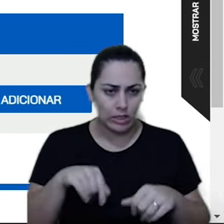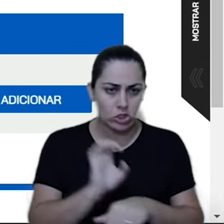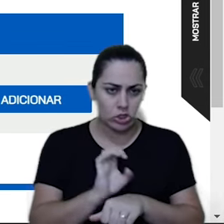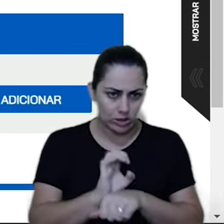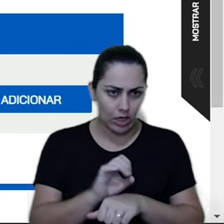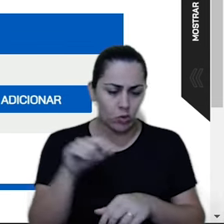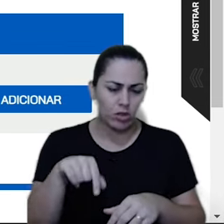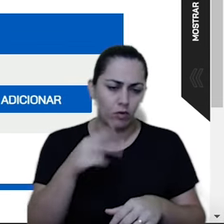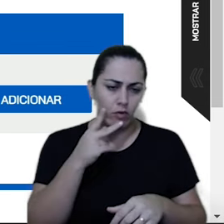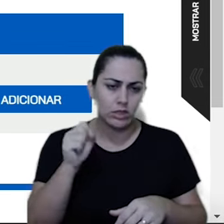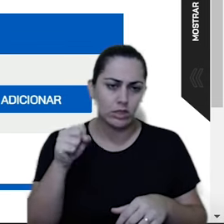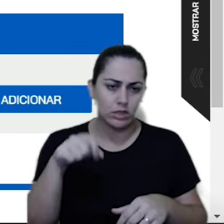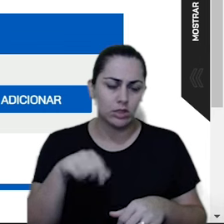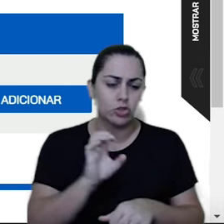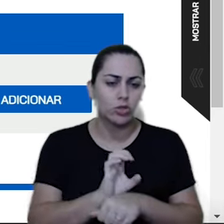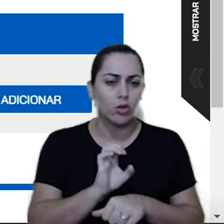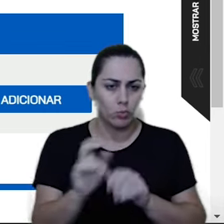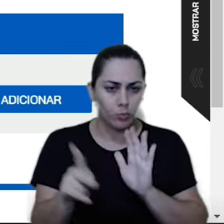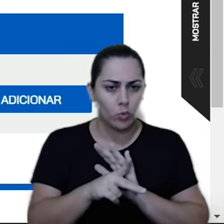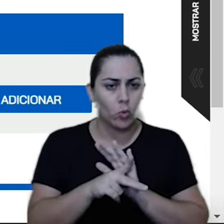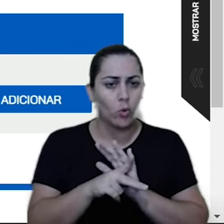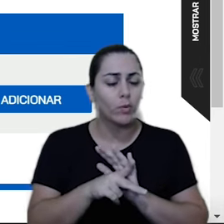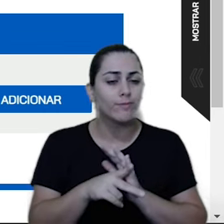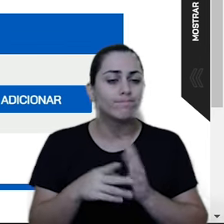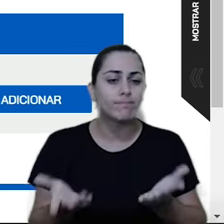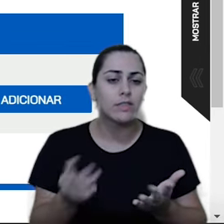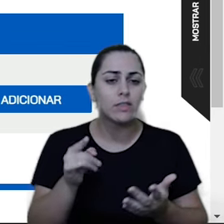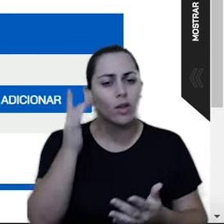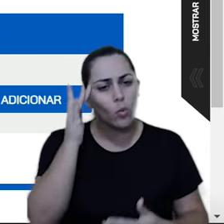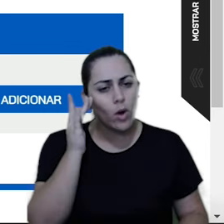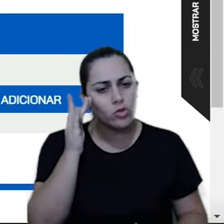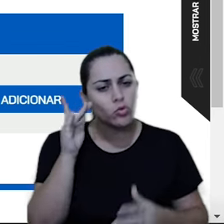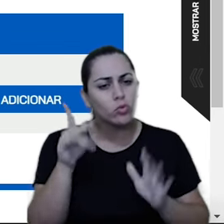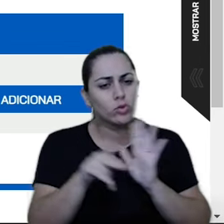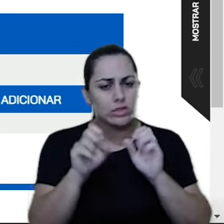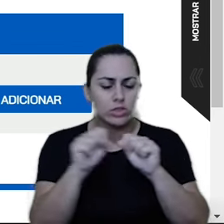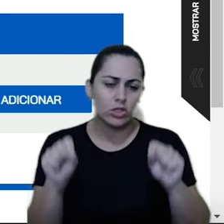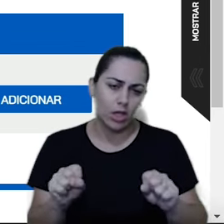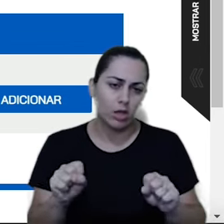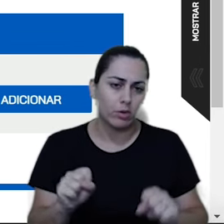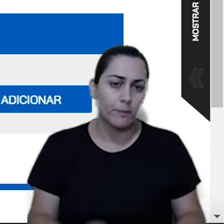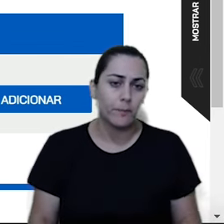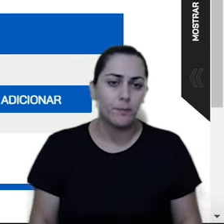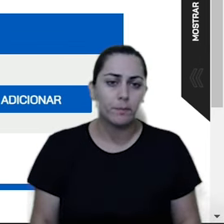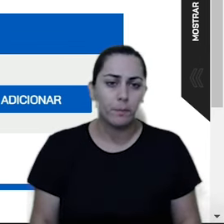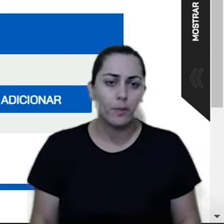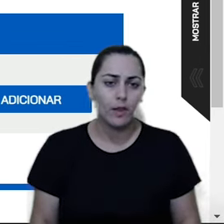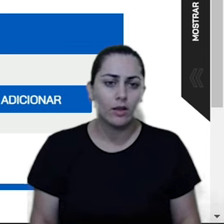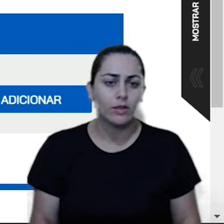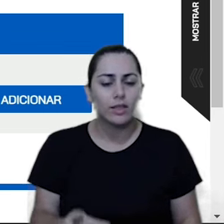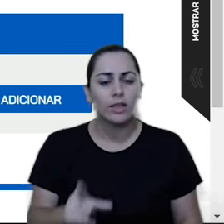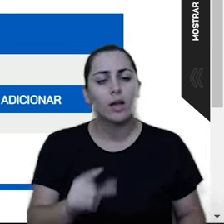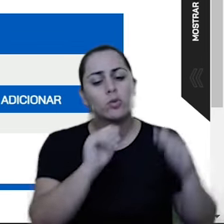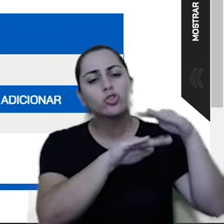estado é Vou falar que é dentro do Estado própria esse própria aqui eu acho que é própr do próprio sistema é próprio E aí movimentar